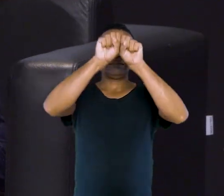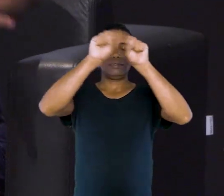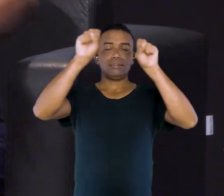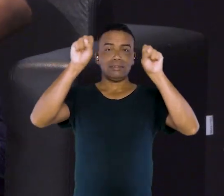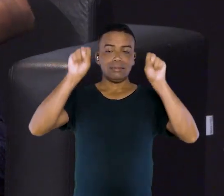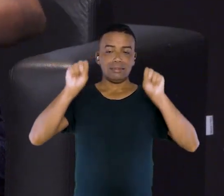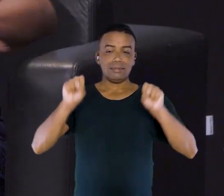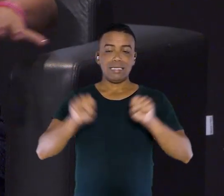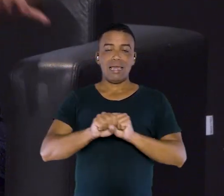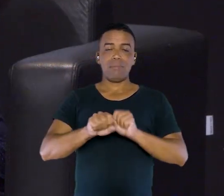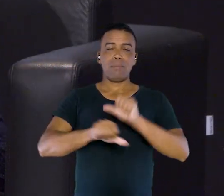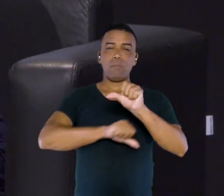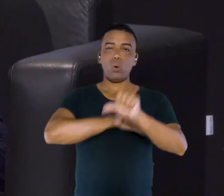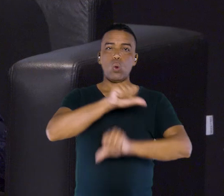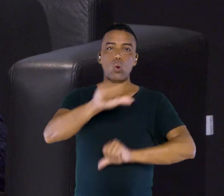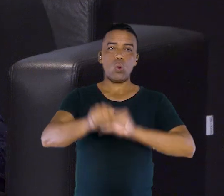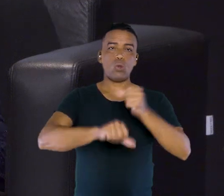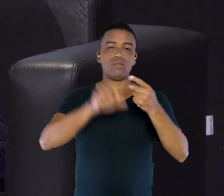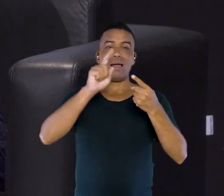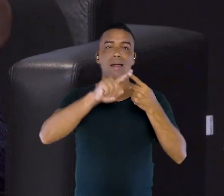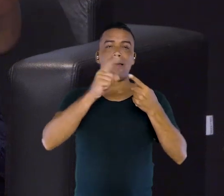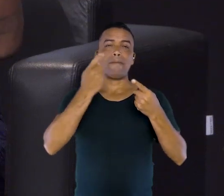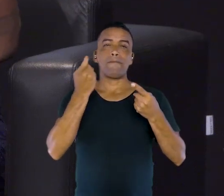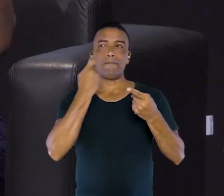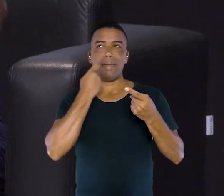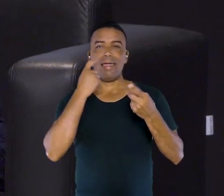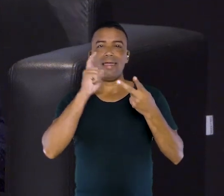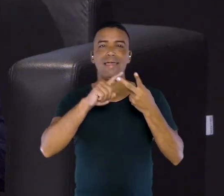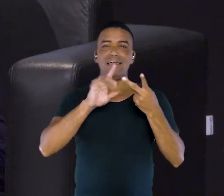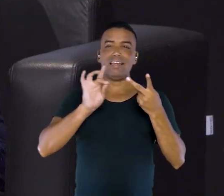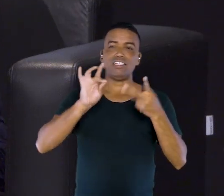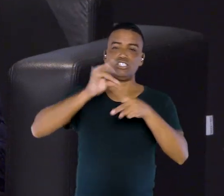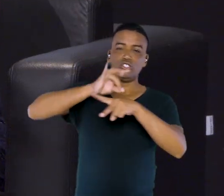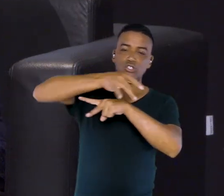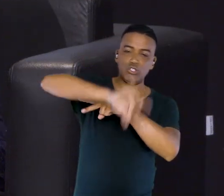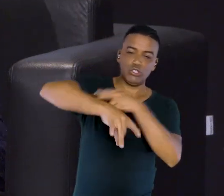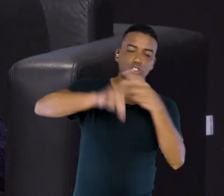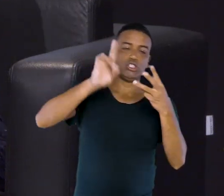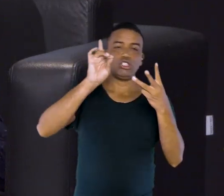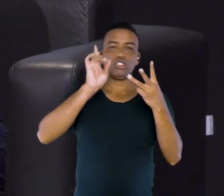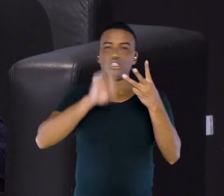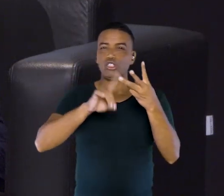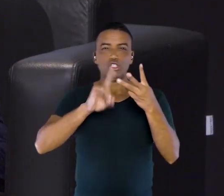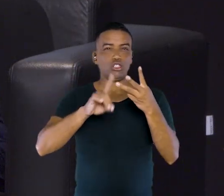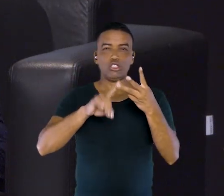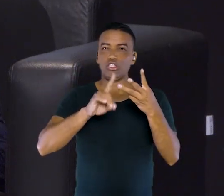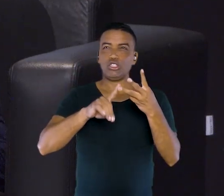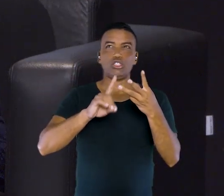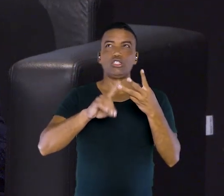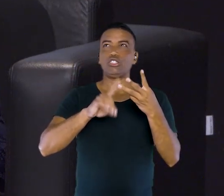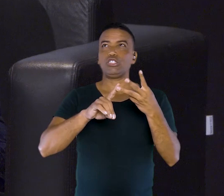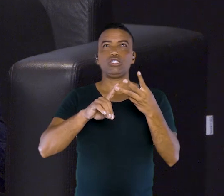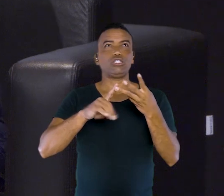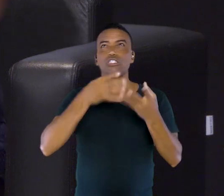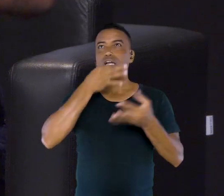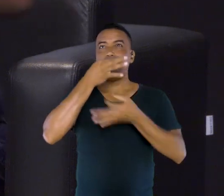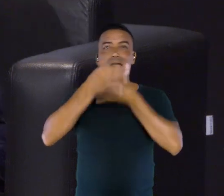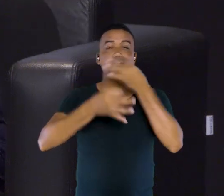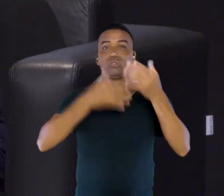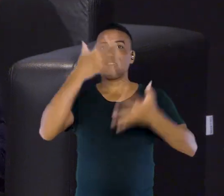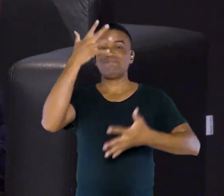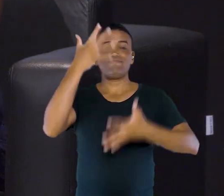sistema todo entre peixes, entre insetos, entre formigas. Acho